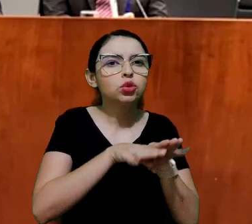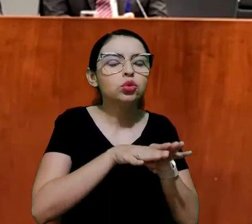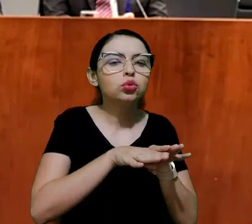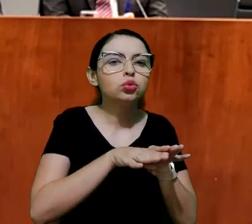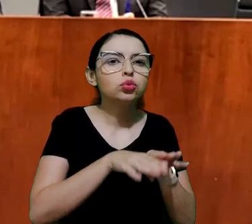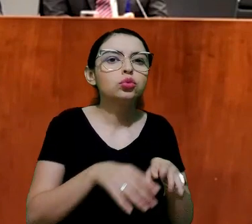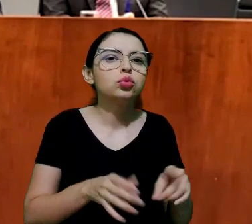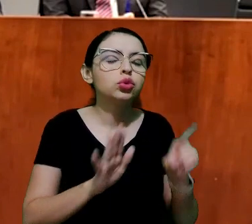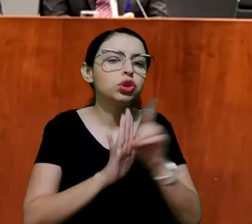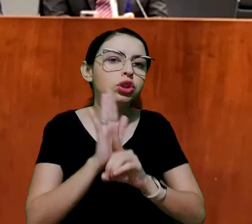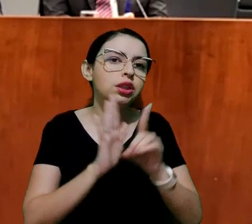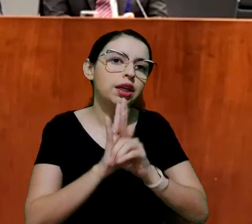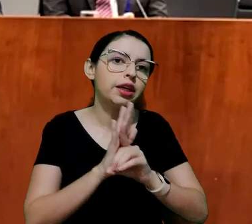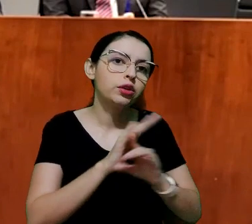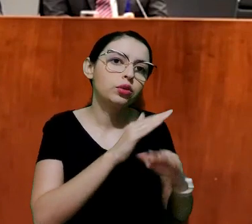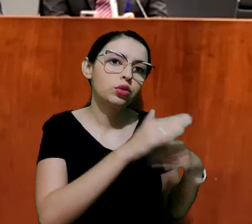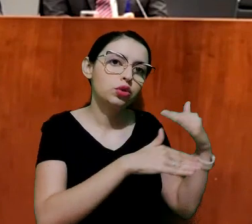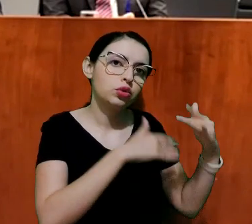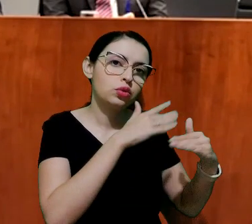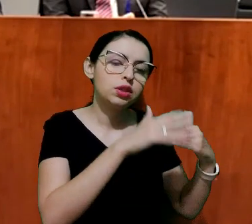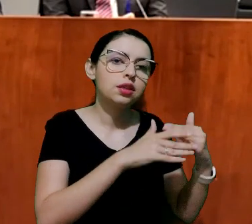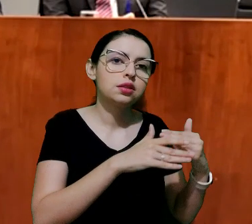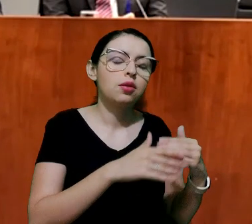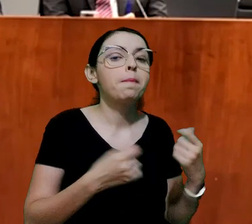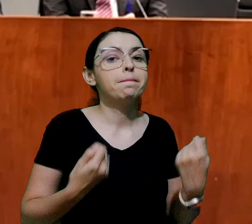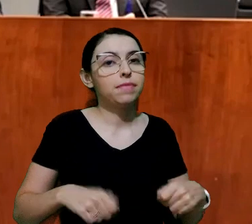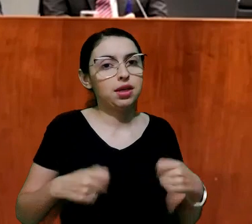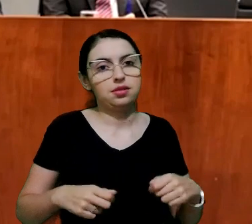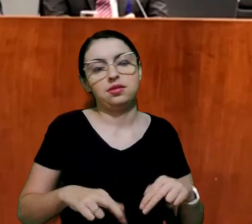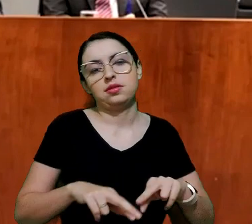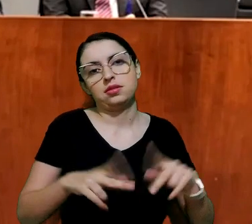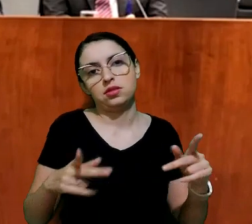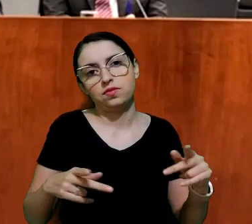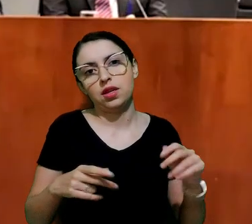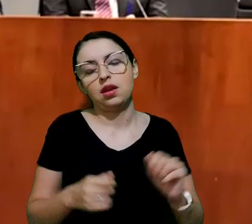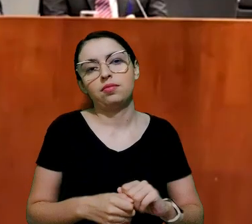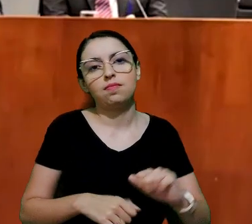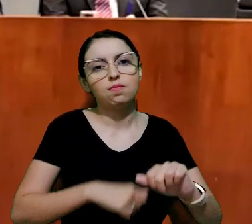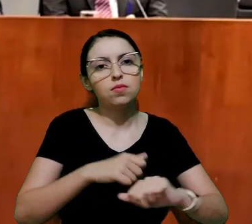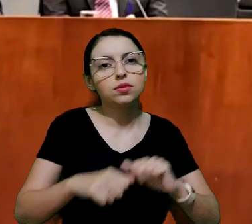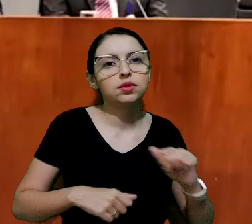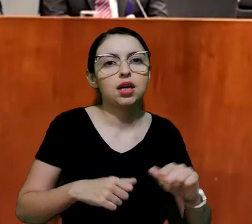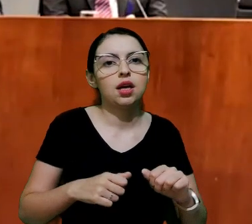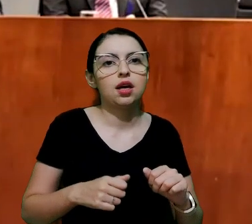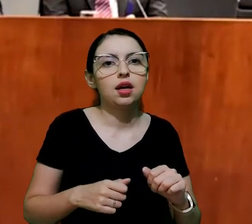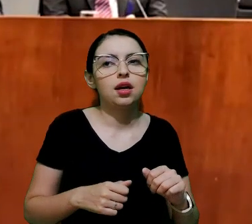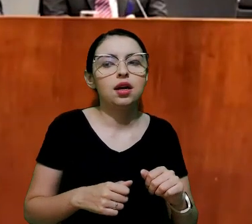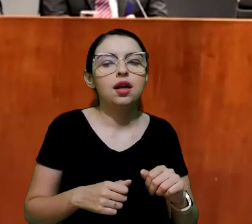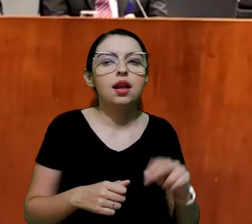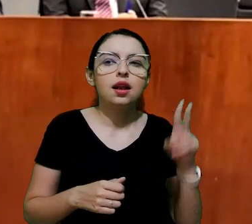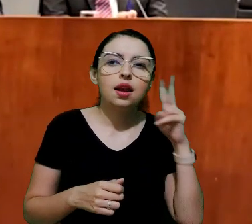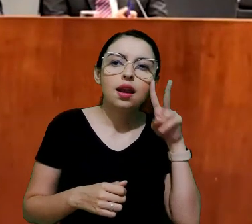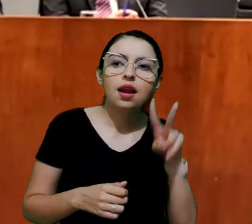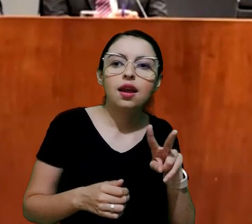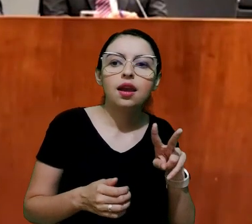que nós temos necessidade de mudanças. Eu proponho a revisão legal da